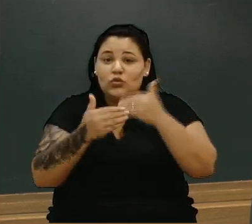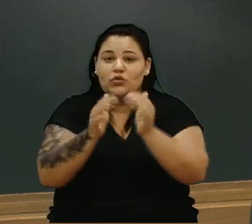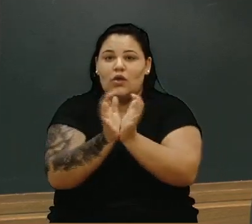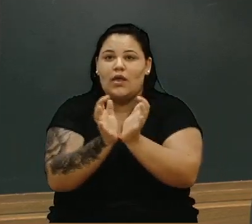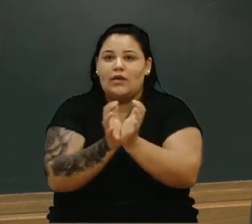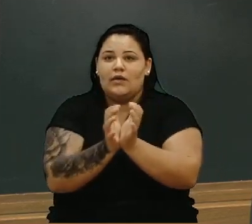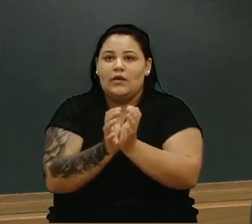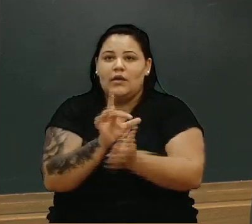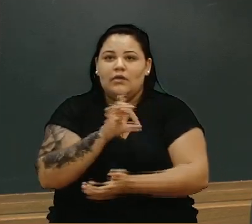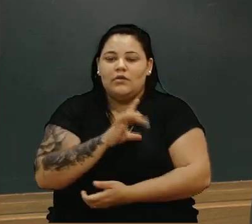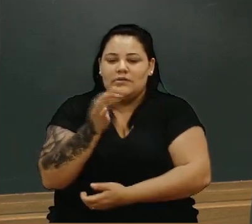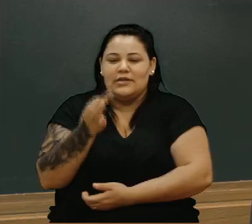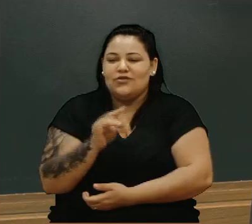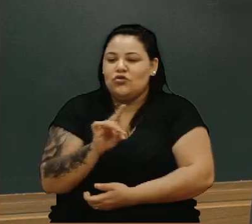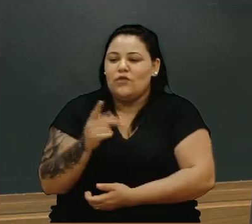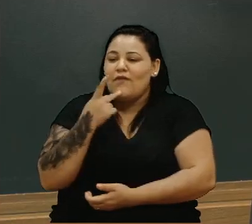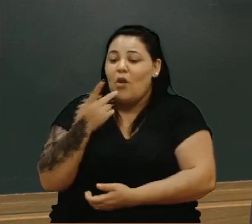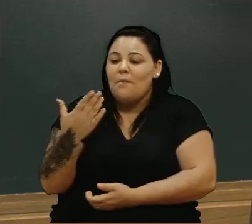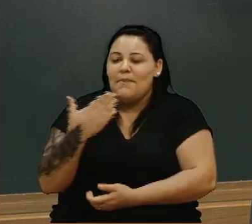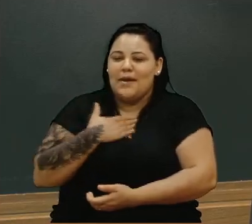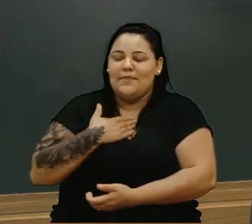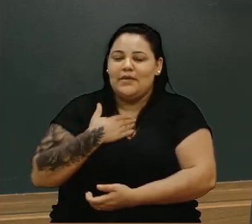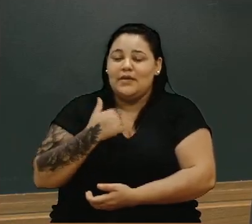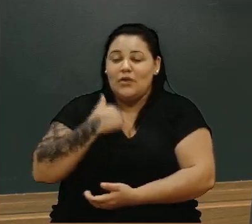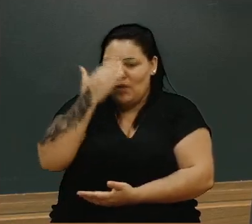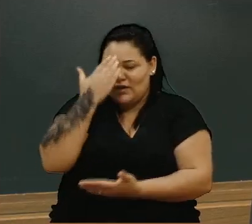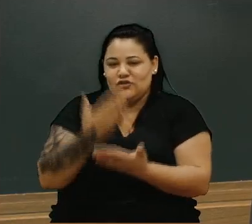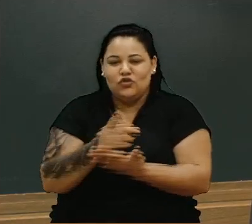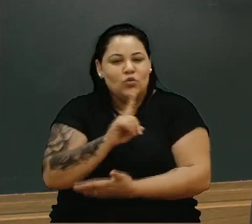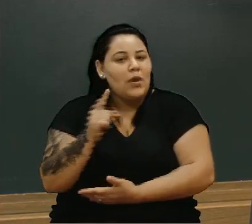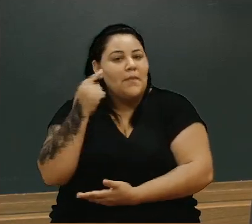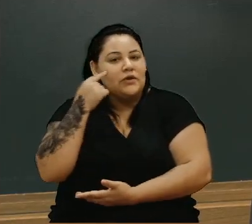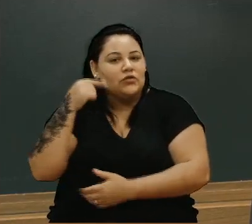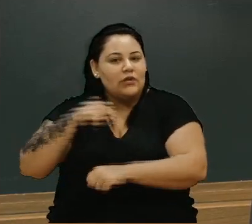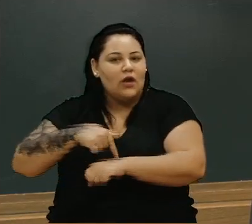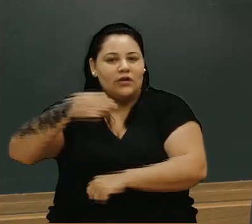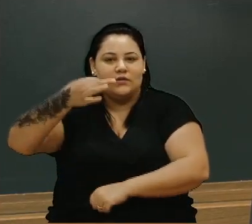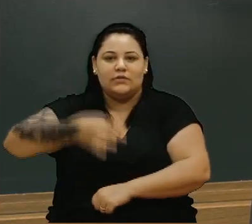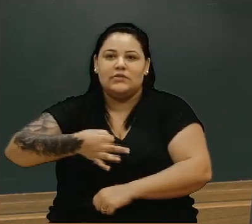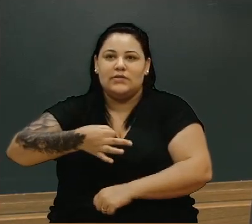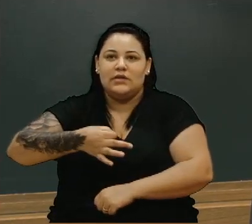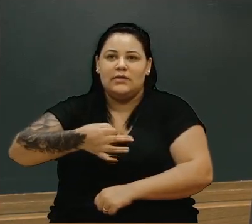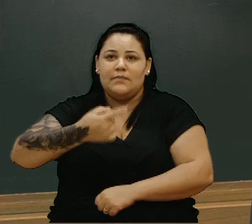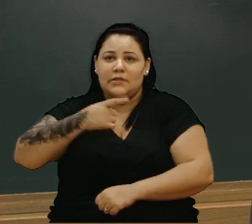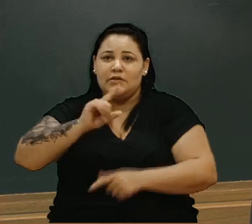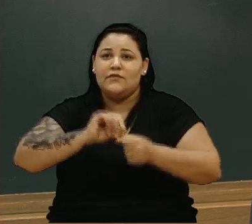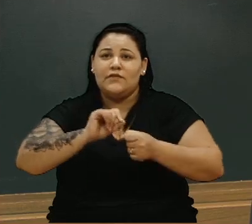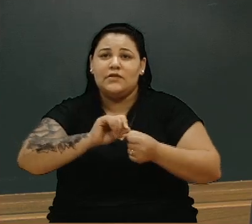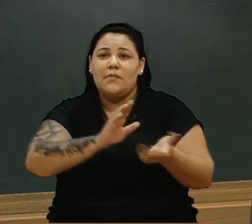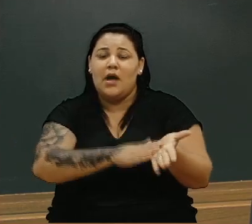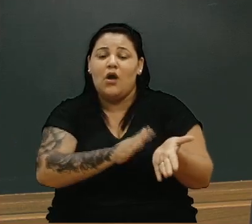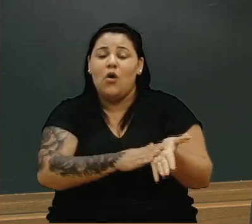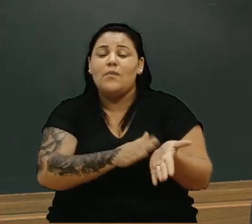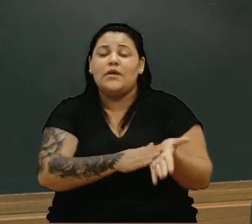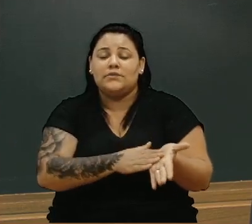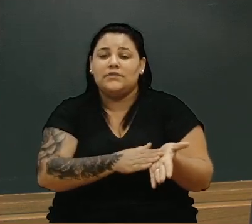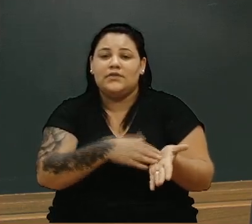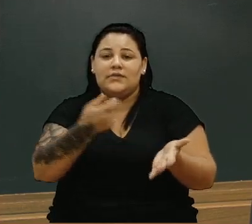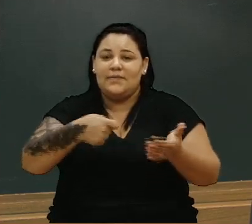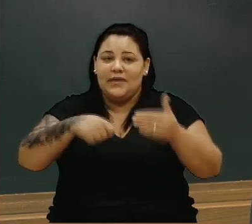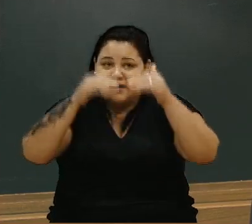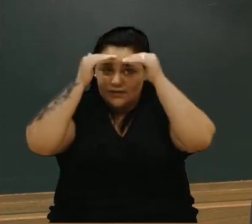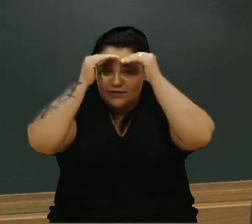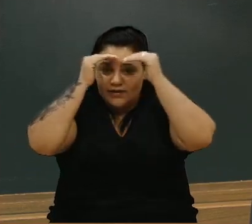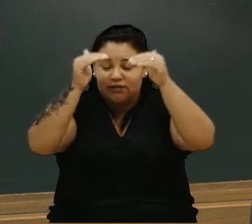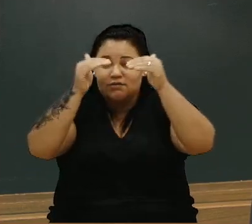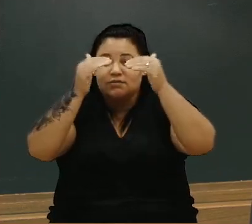para mim e acredito que o senhor falou sem pensar. Mas nesse caso específico eu vou lhe fazer uma cobrança. A gente precisa se respeitar. Tem gente que trabalha diferente